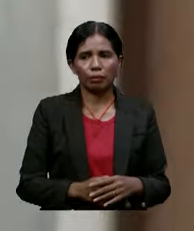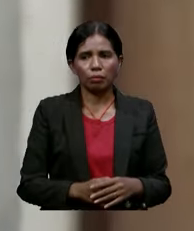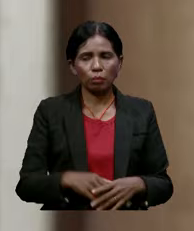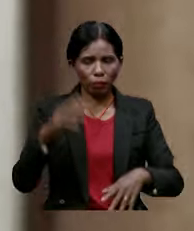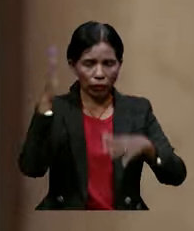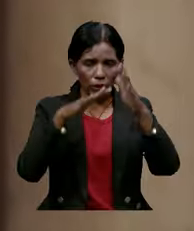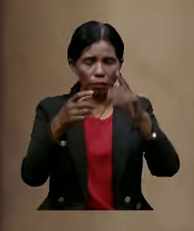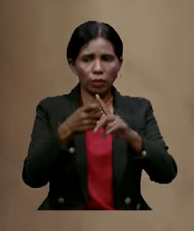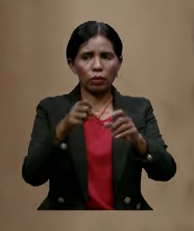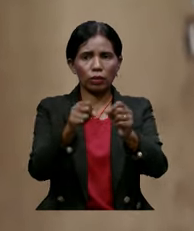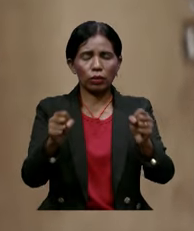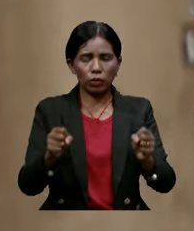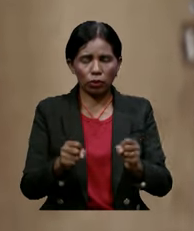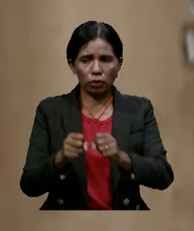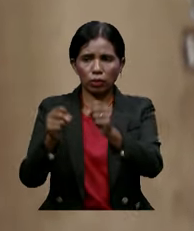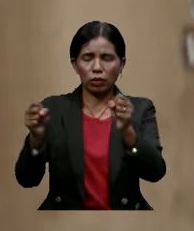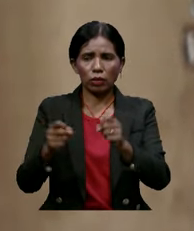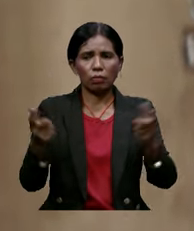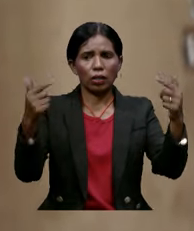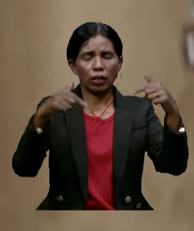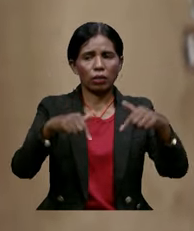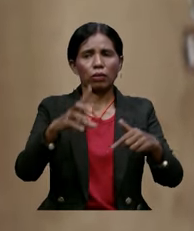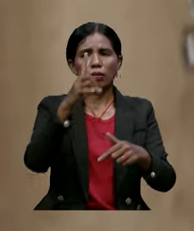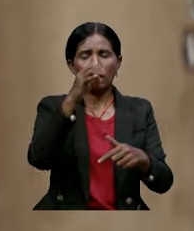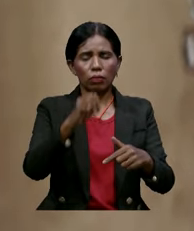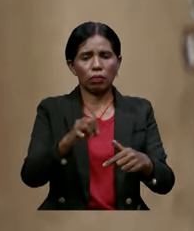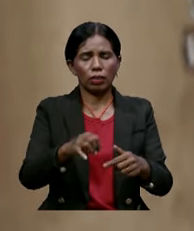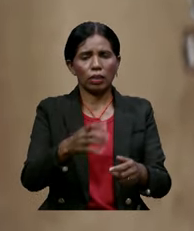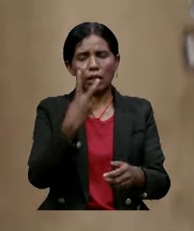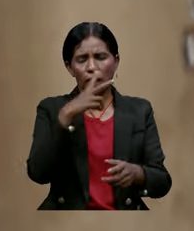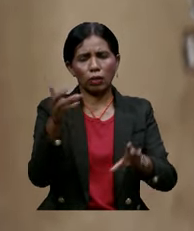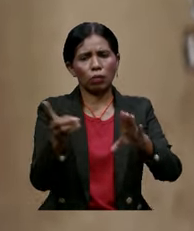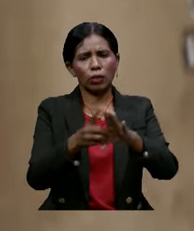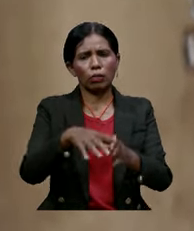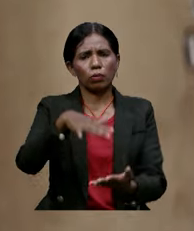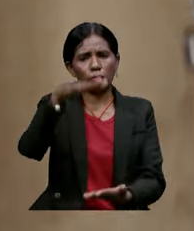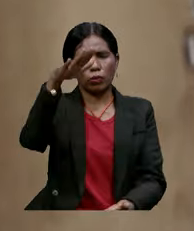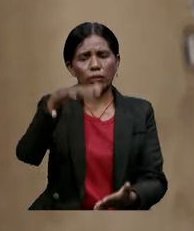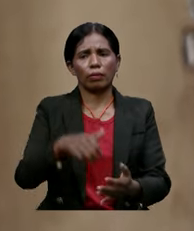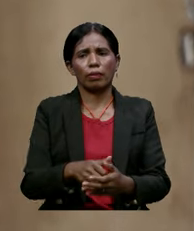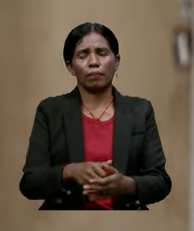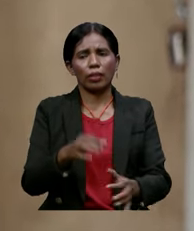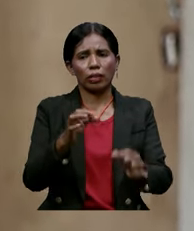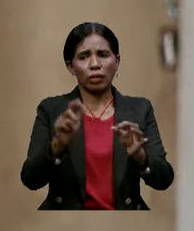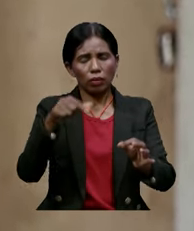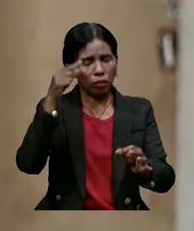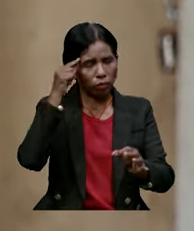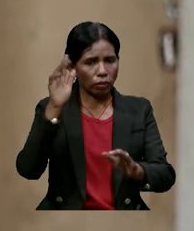problemas, usi suco, suco, suco, mais outro, uma quinta de bom, antes nem. Mas quando ia o governo